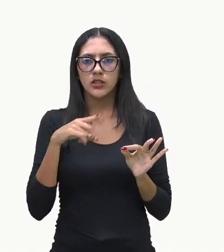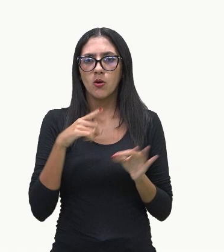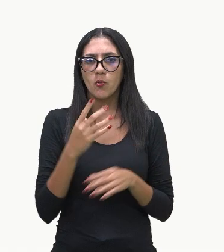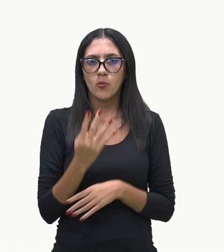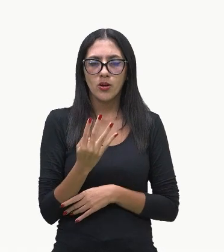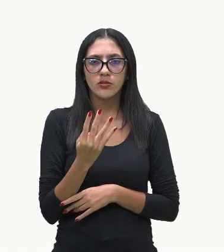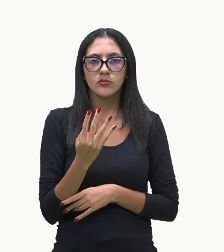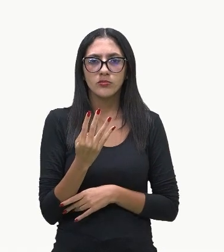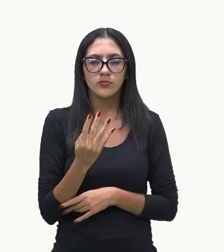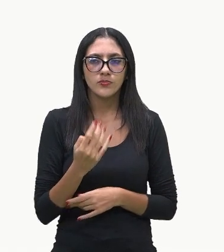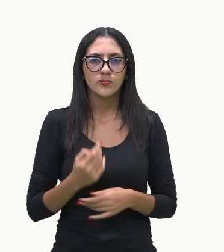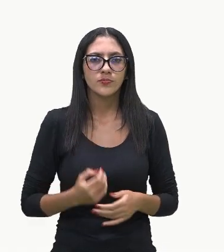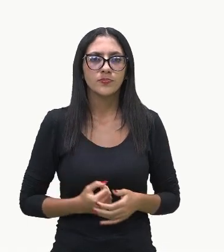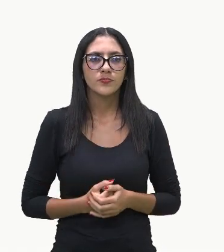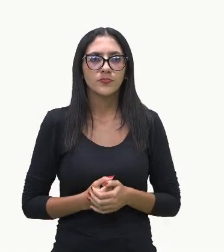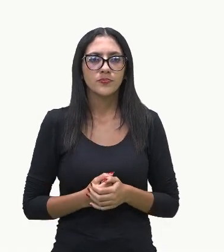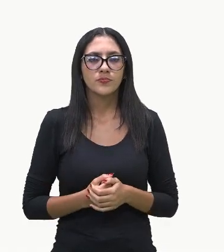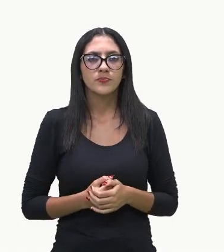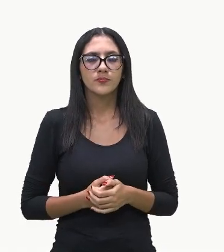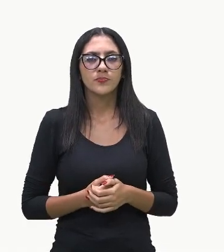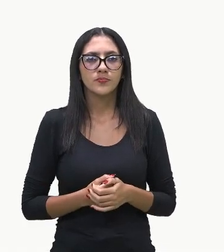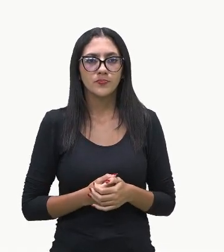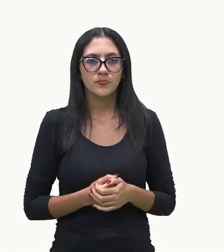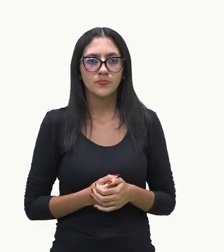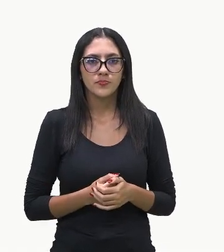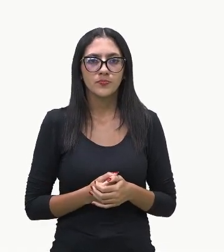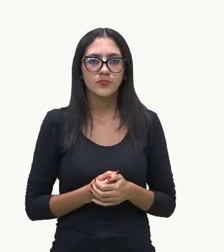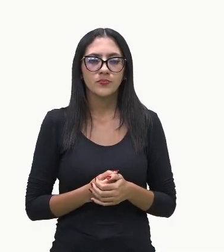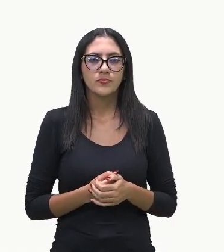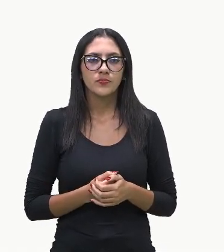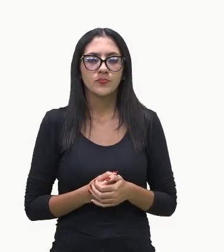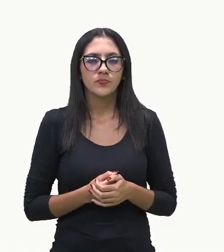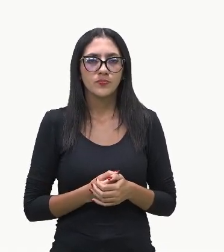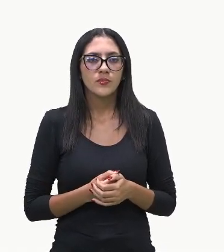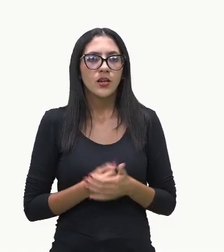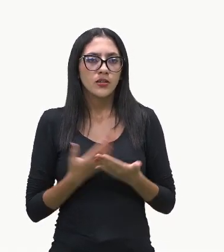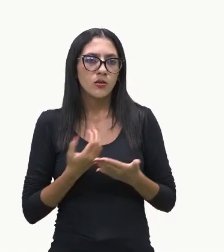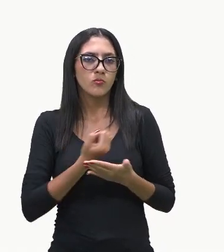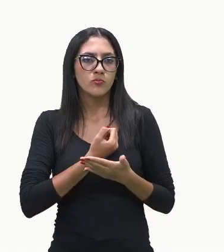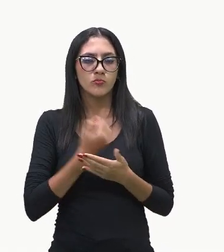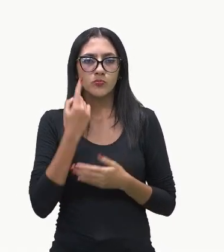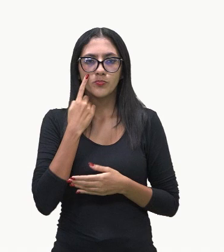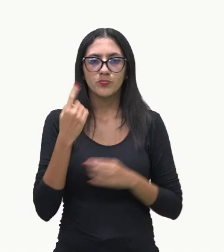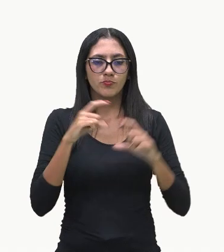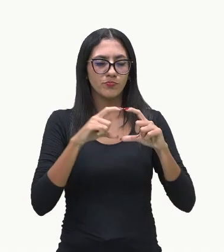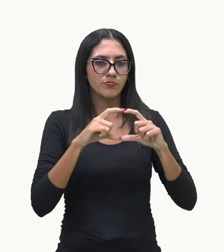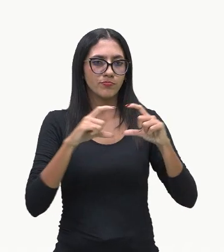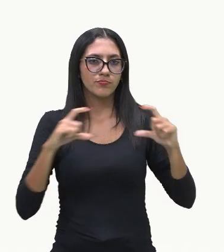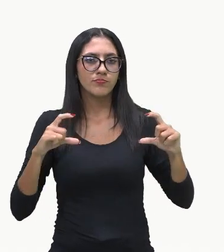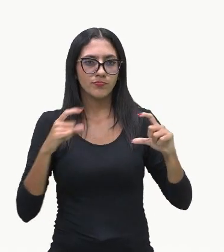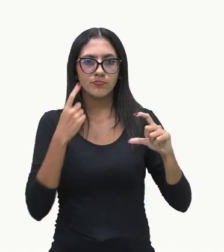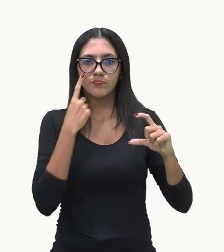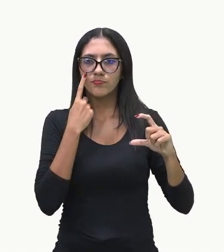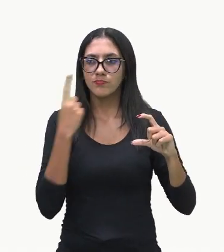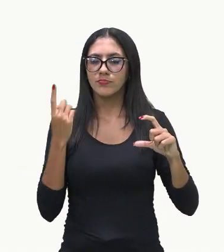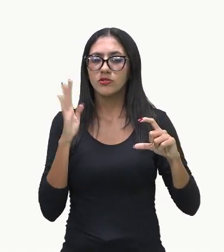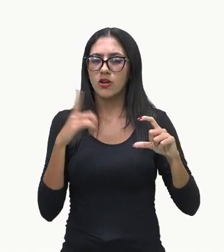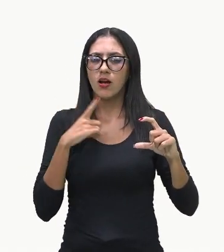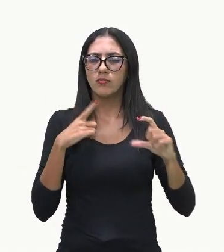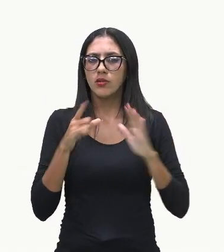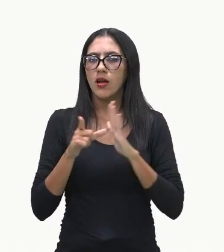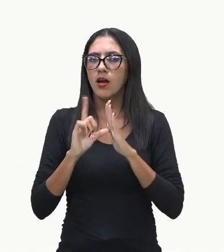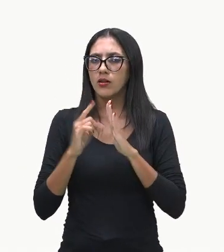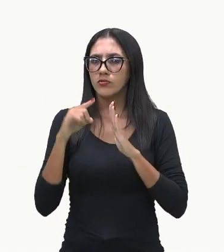um quadrilátero, ok? Então, a medida do ângulo interno, qual é a fórmula? Esta bem aqui que eu acabei de destacar